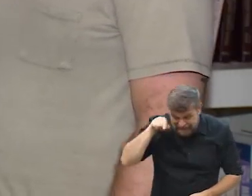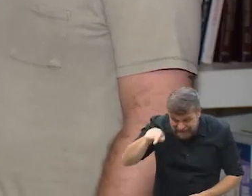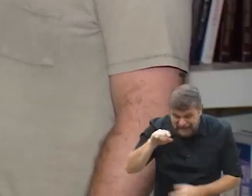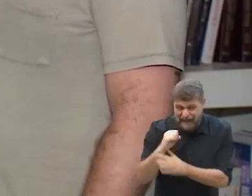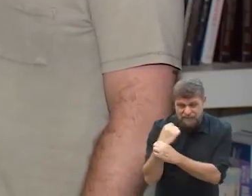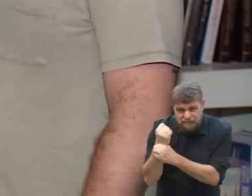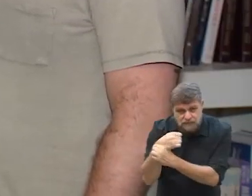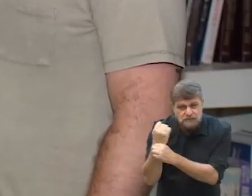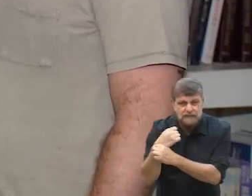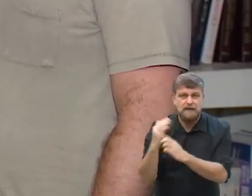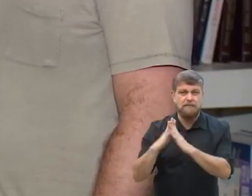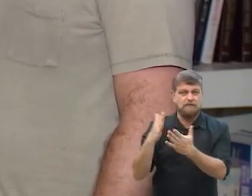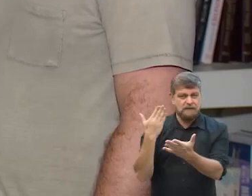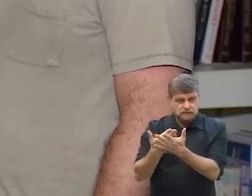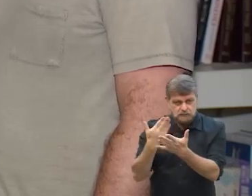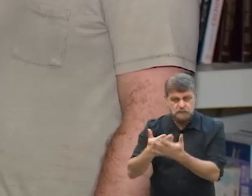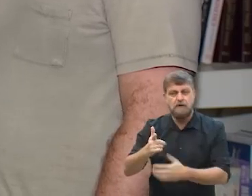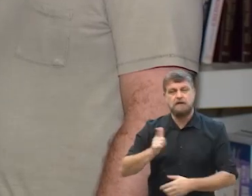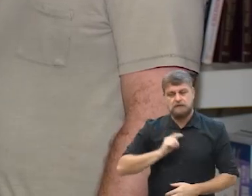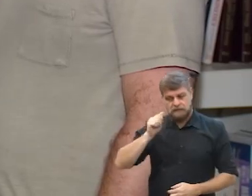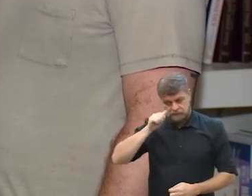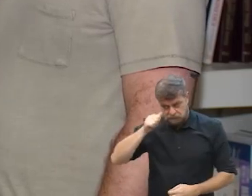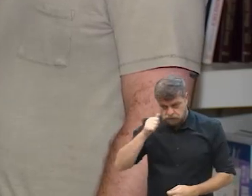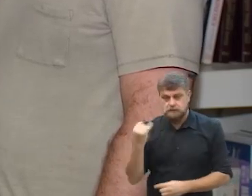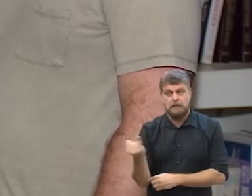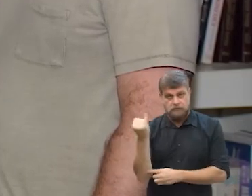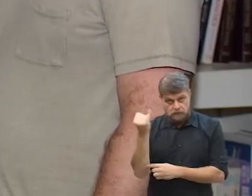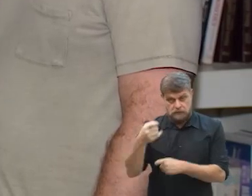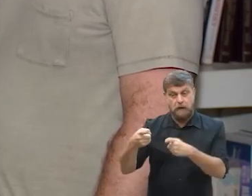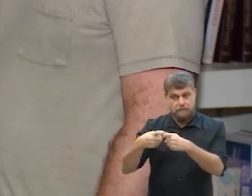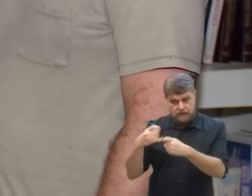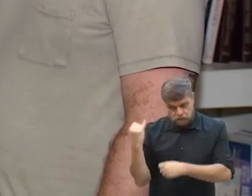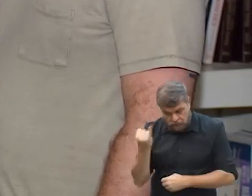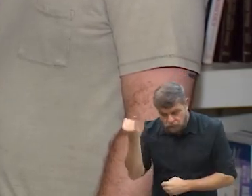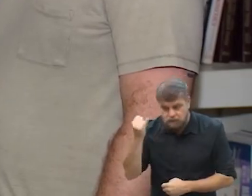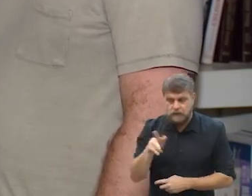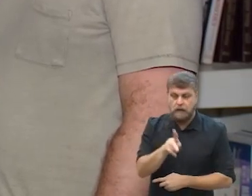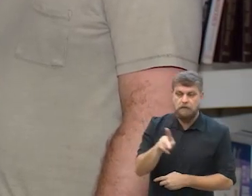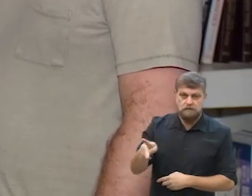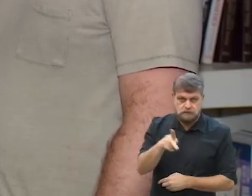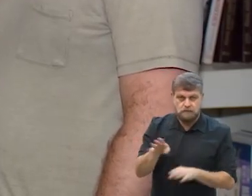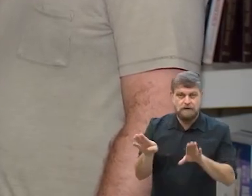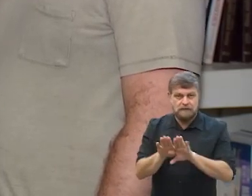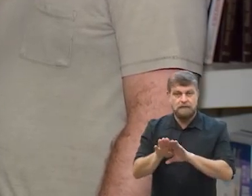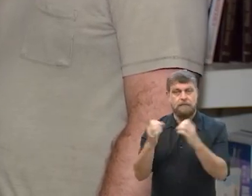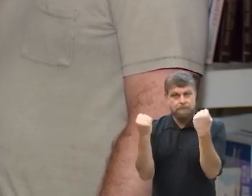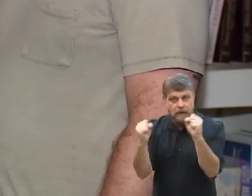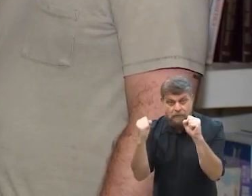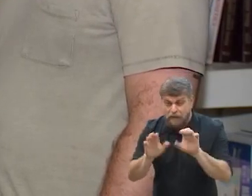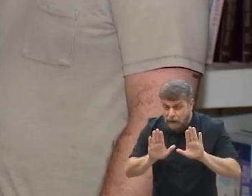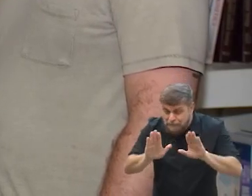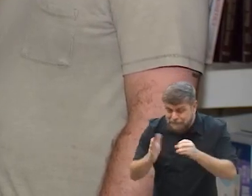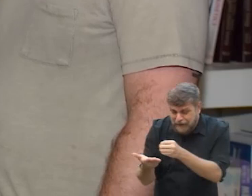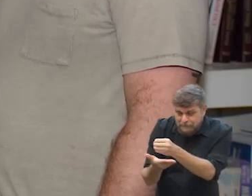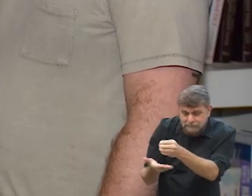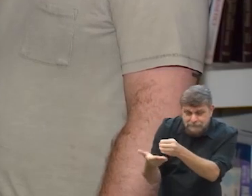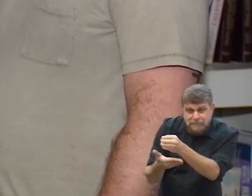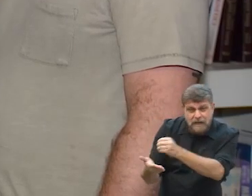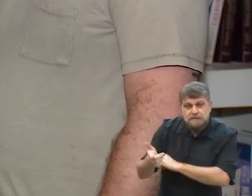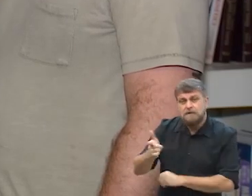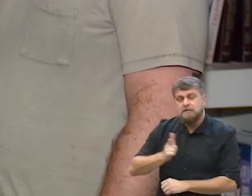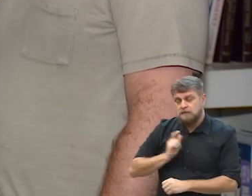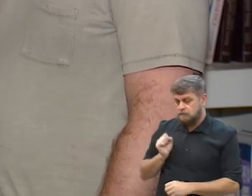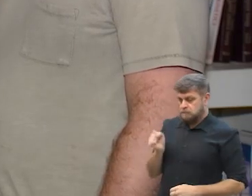fisioterapeuta. É importante ter dentista na escola, o médico, o professor de educação física, mas é